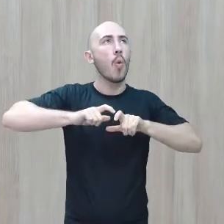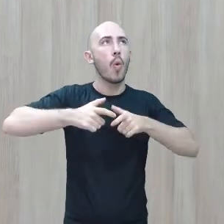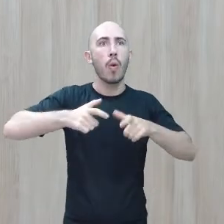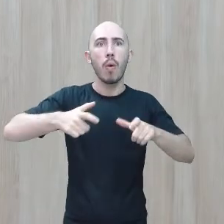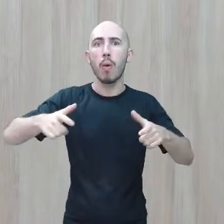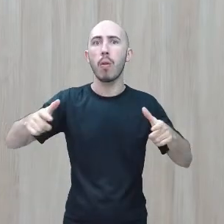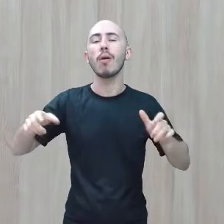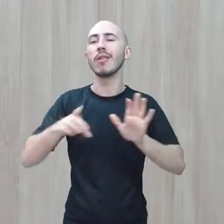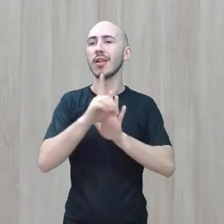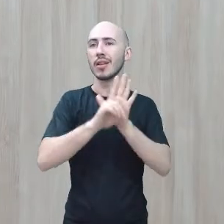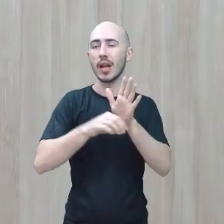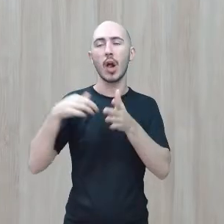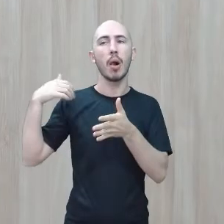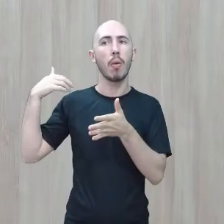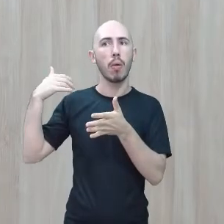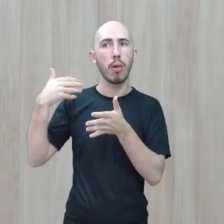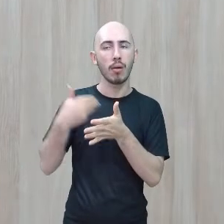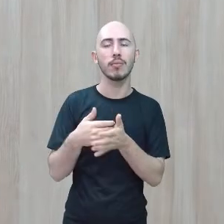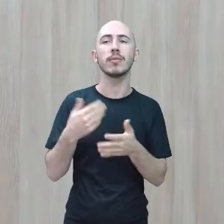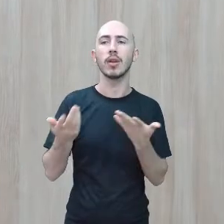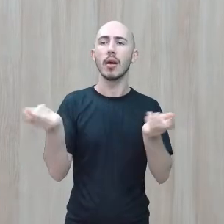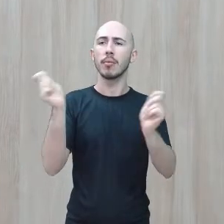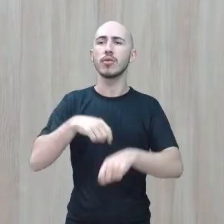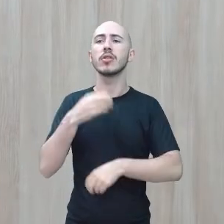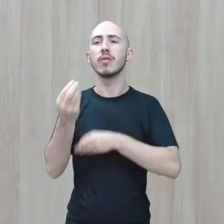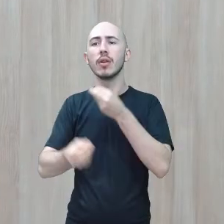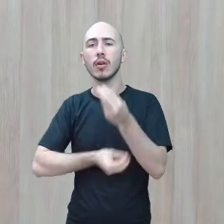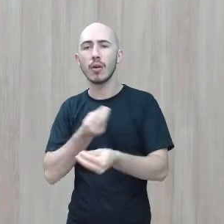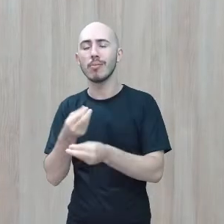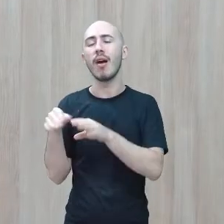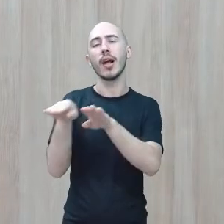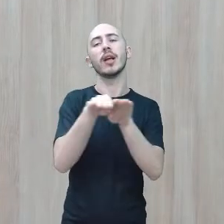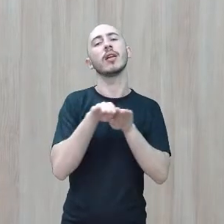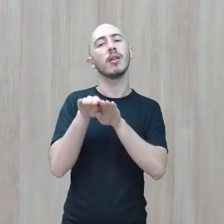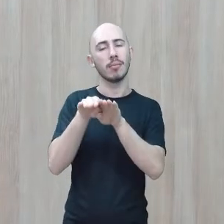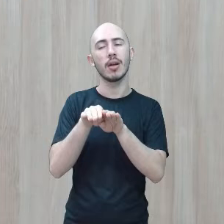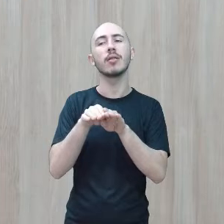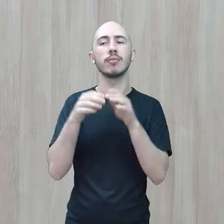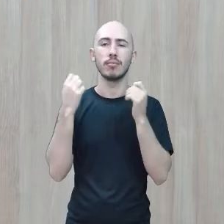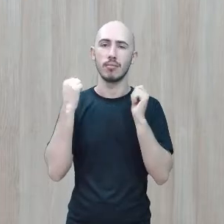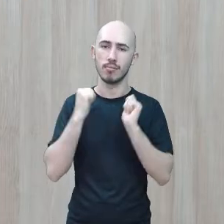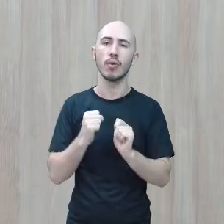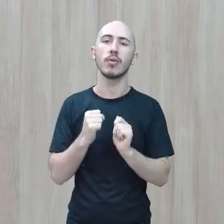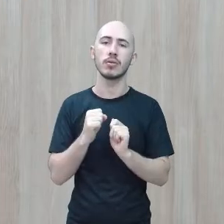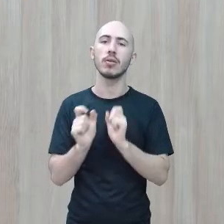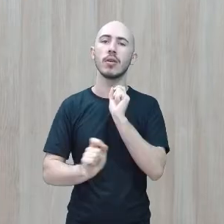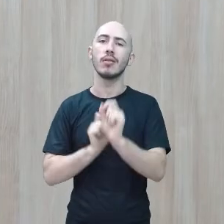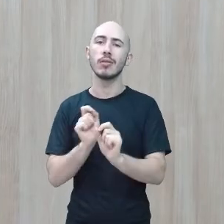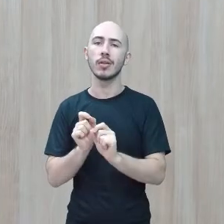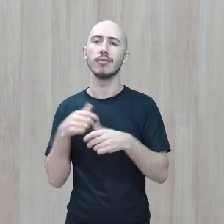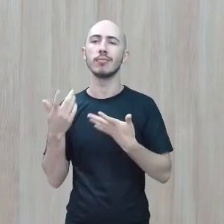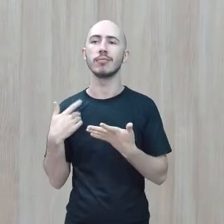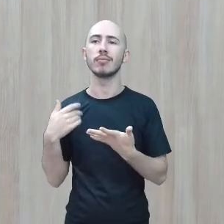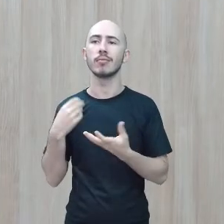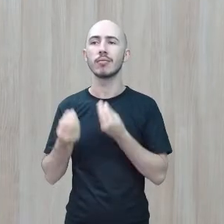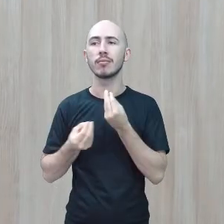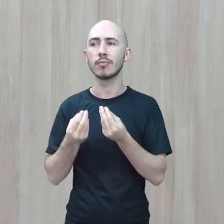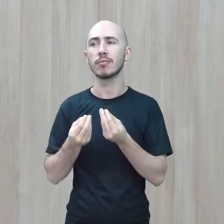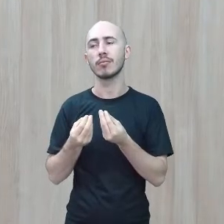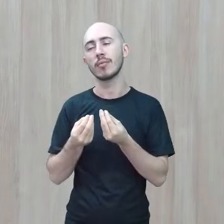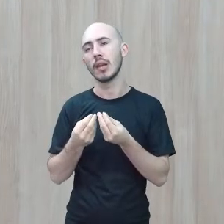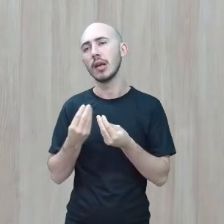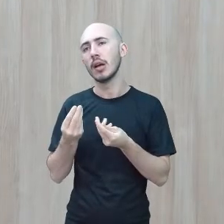nas últimas décadas, mas que possa ser de uma maneira equilibrada e abarcando, né,